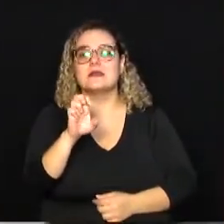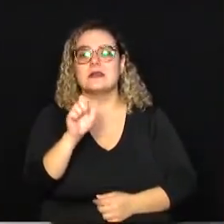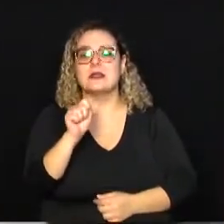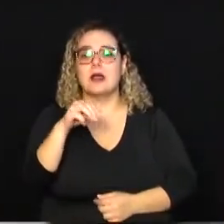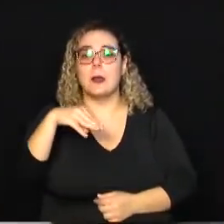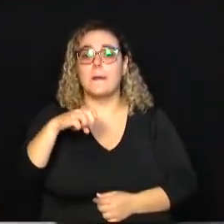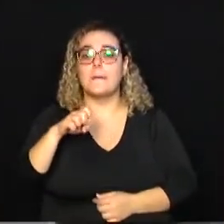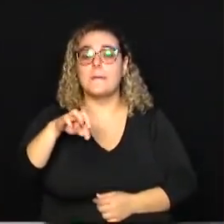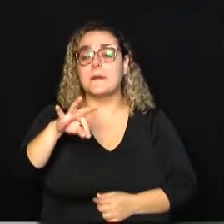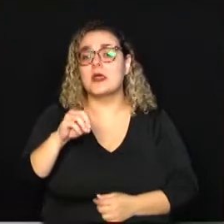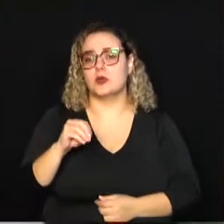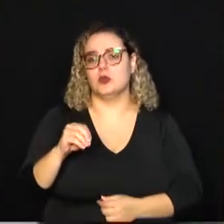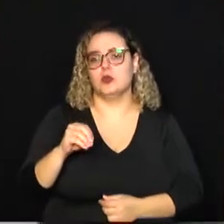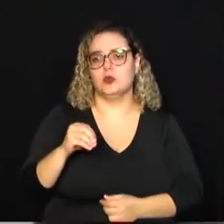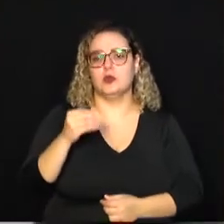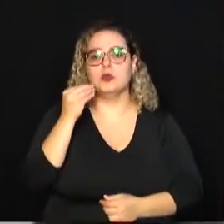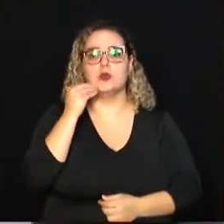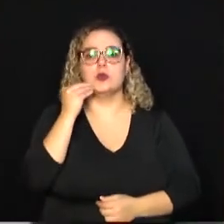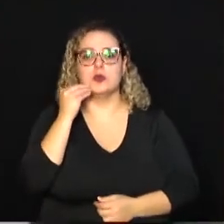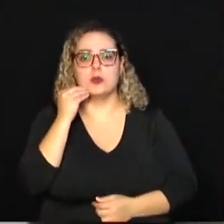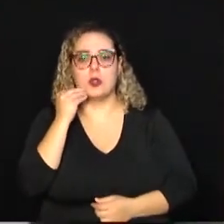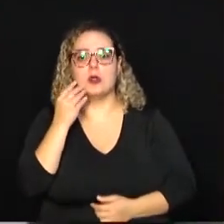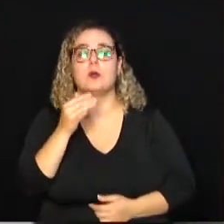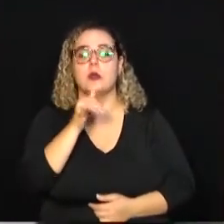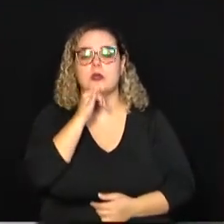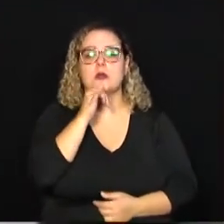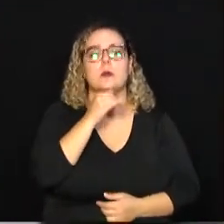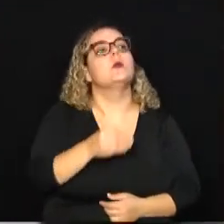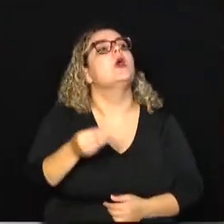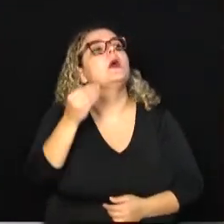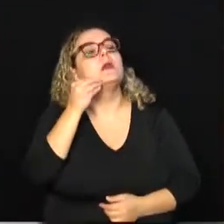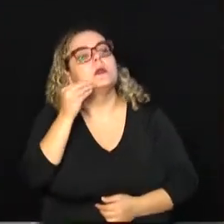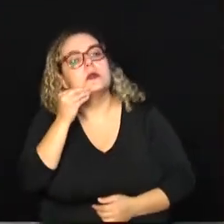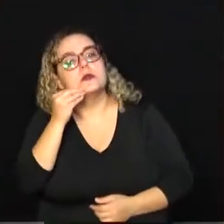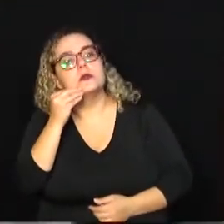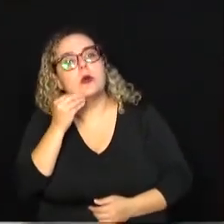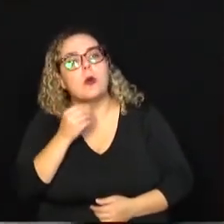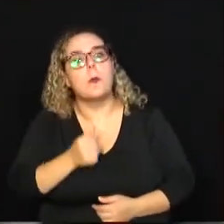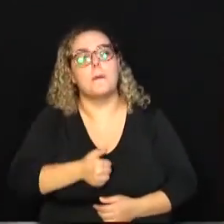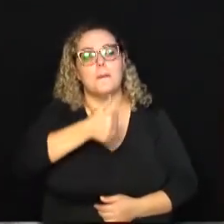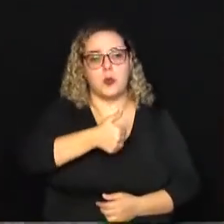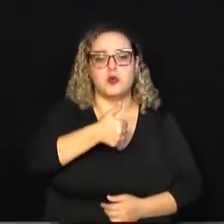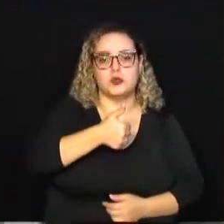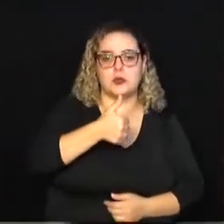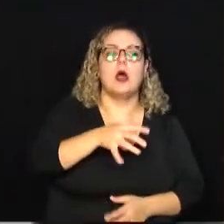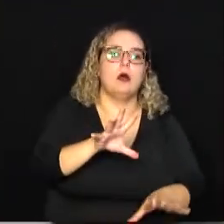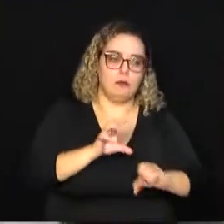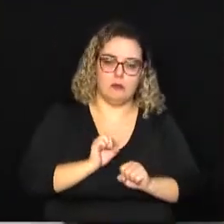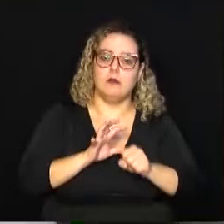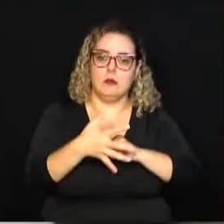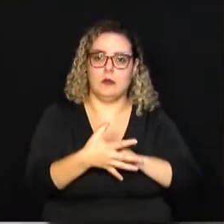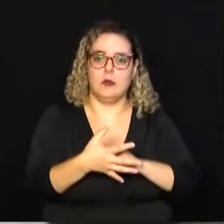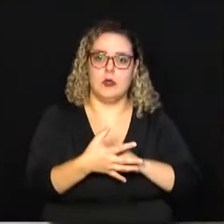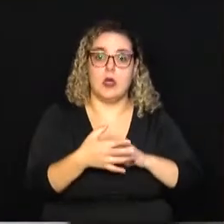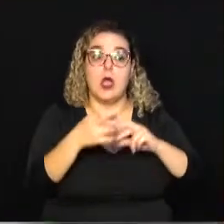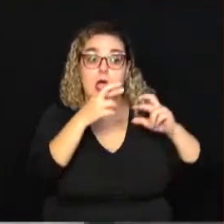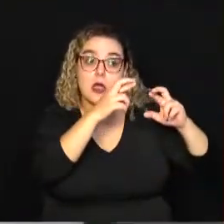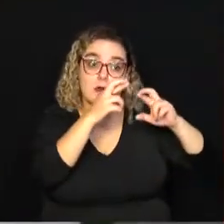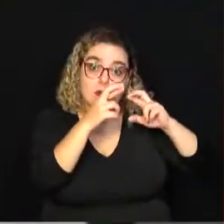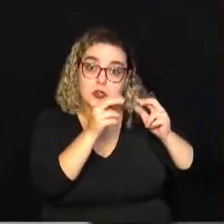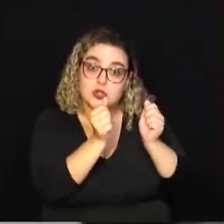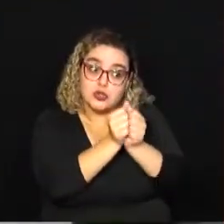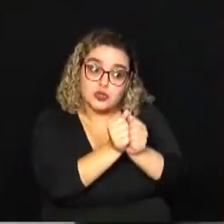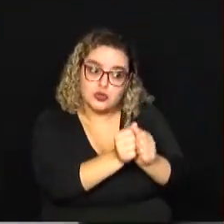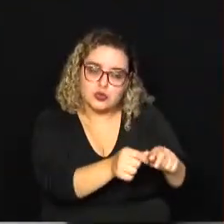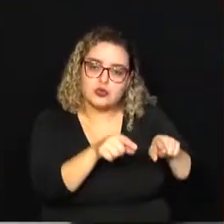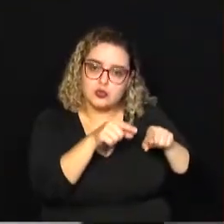ideia. A pessoa testa positivo para o coronavírus, uma equipe vai lá, investiga junto daquela pessoa,